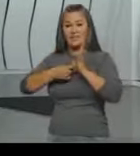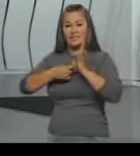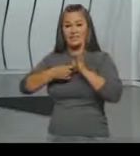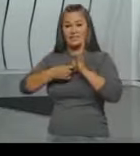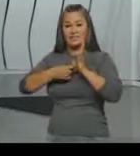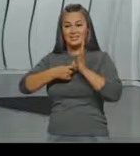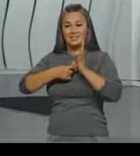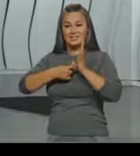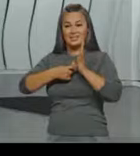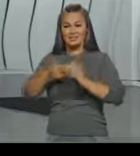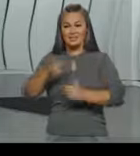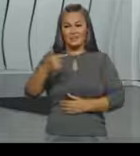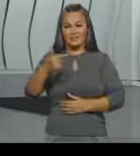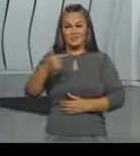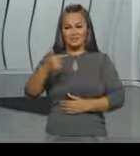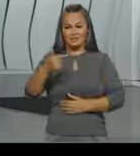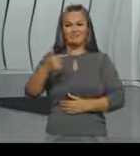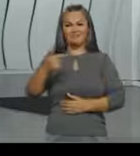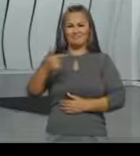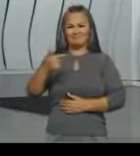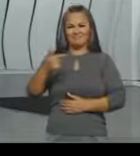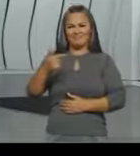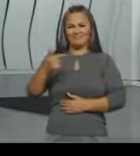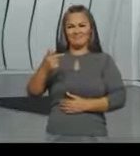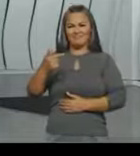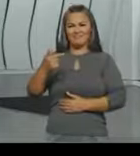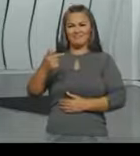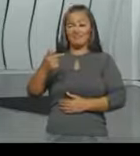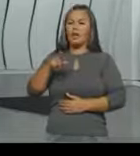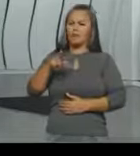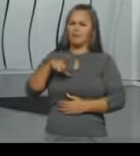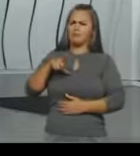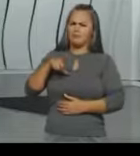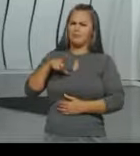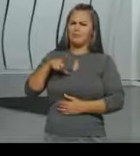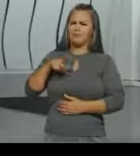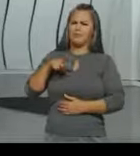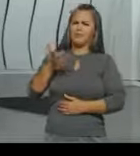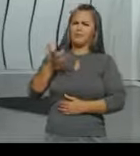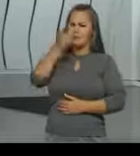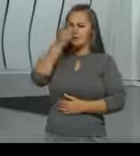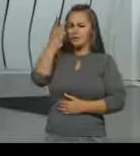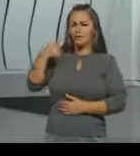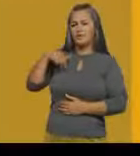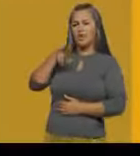tá? Tem gente que até fala assim, eu tenho um colega que chama Pierre.